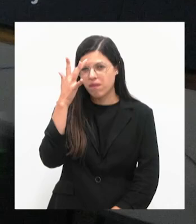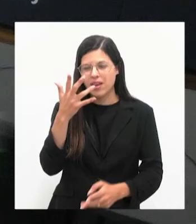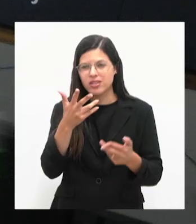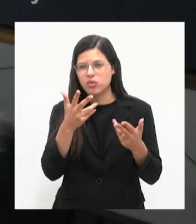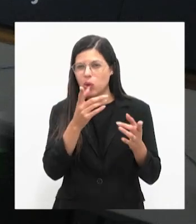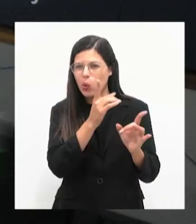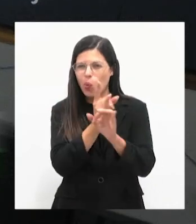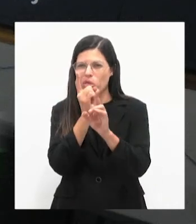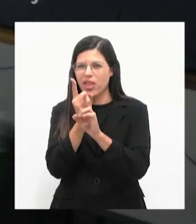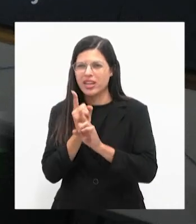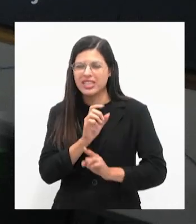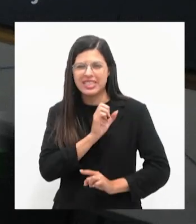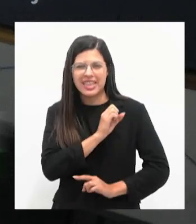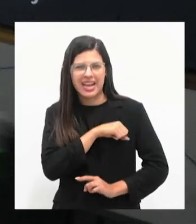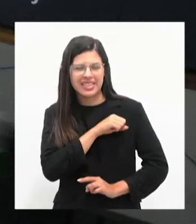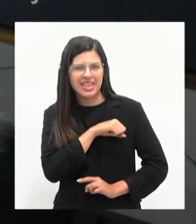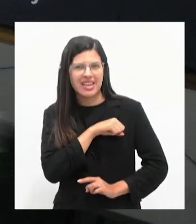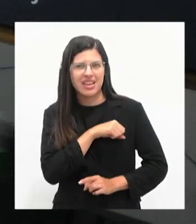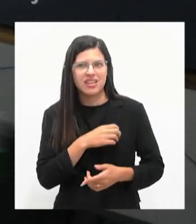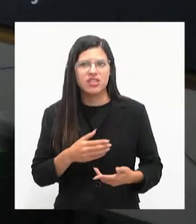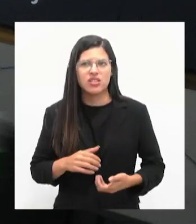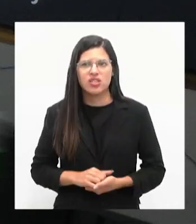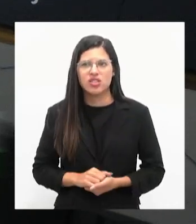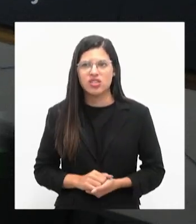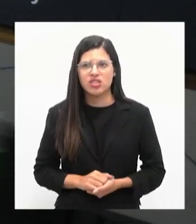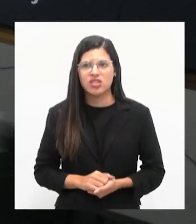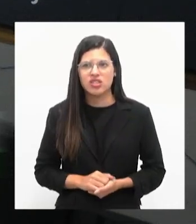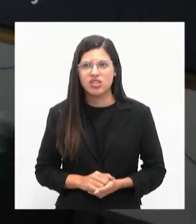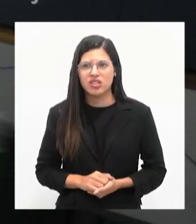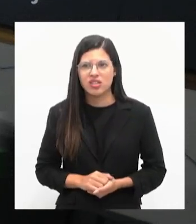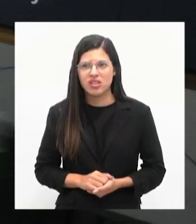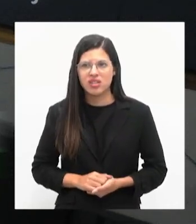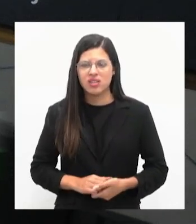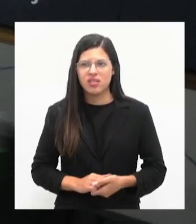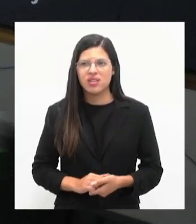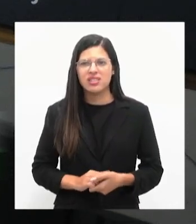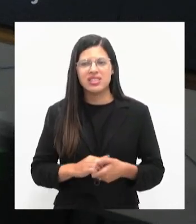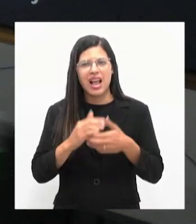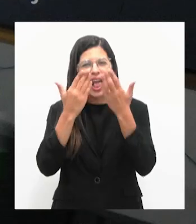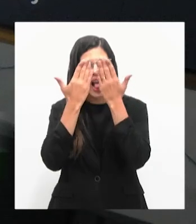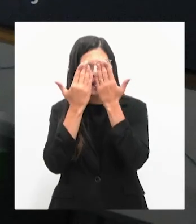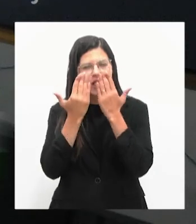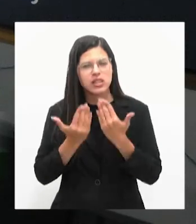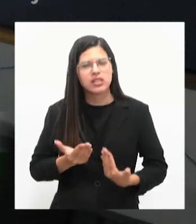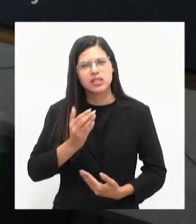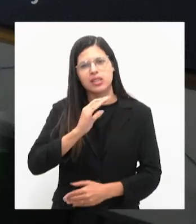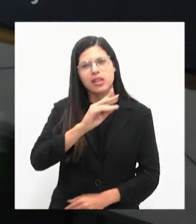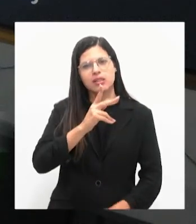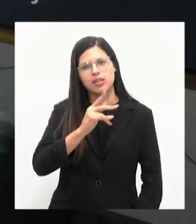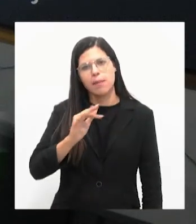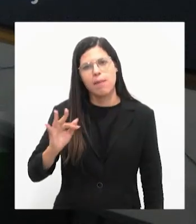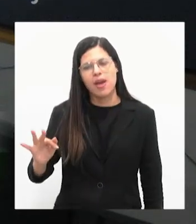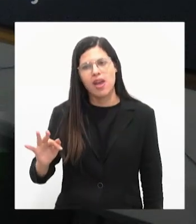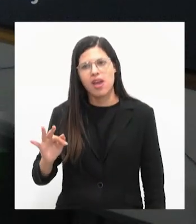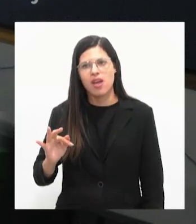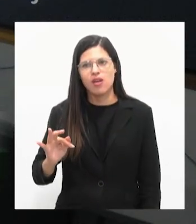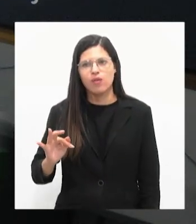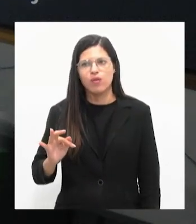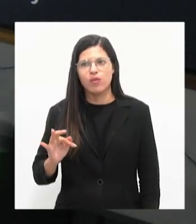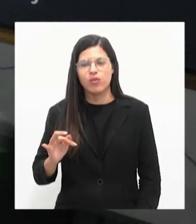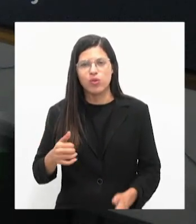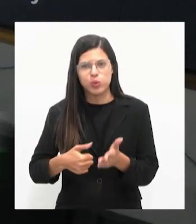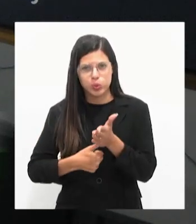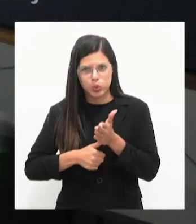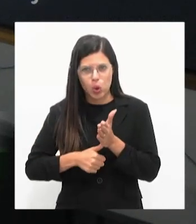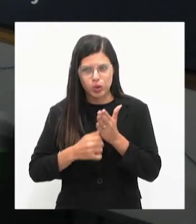alguns dão trabalho pra gente, mas a maioria é porco. Você levanta o CPF do sócio da empresa laranja, o cara